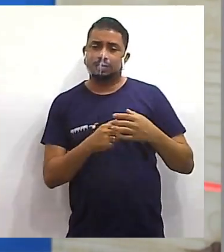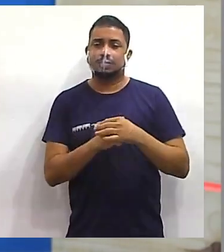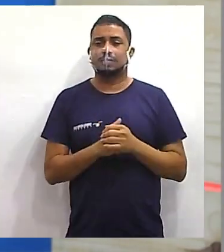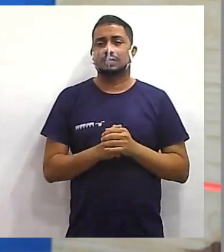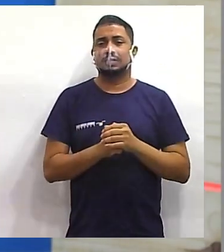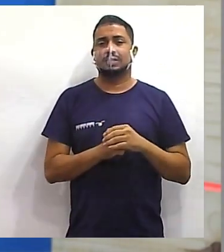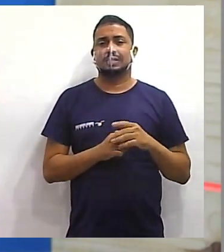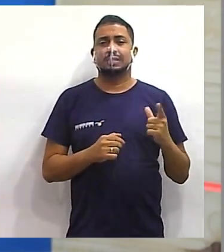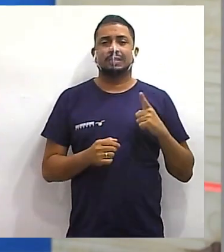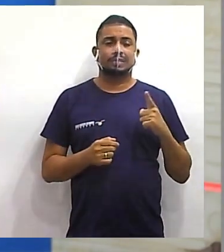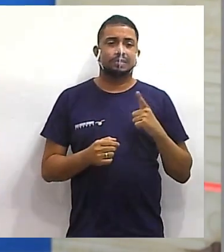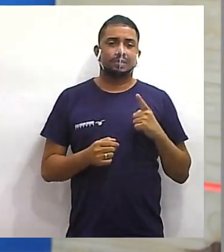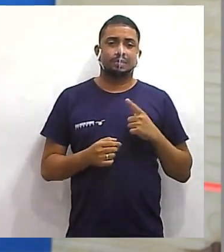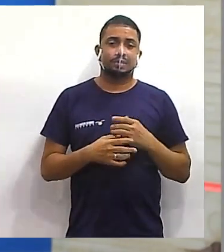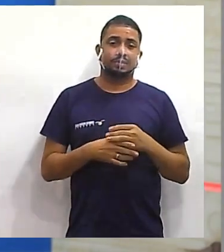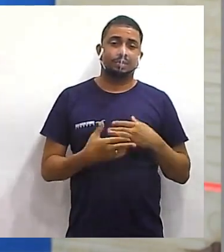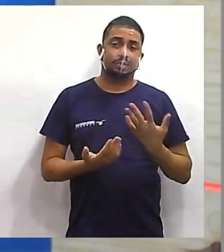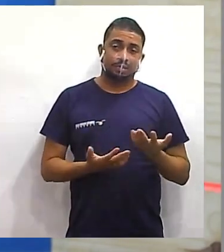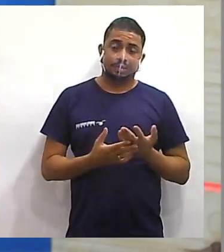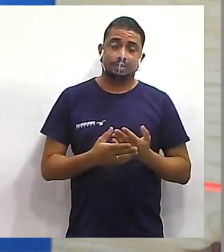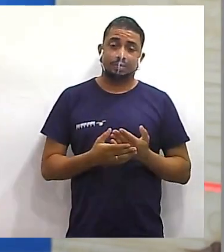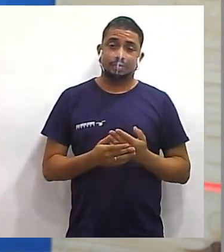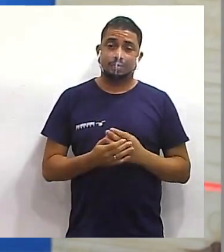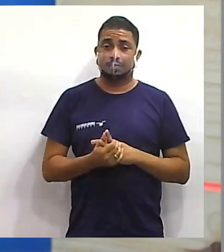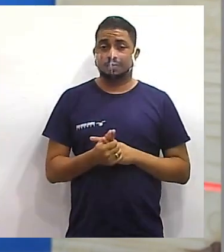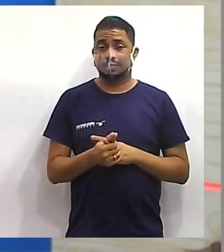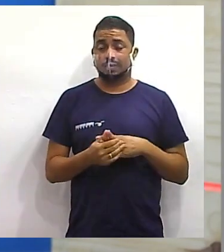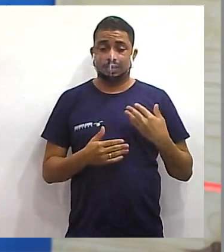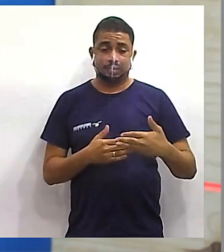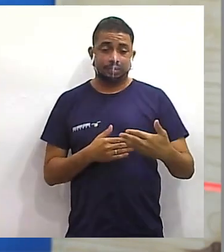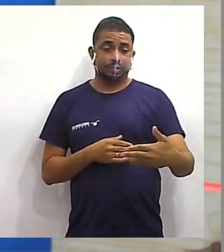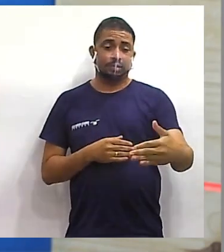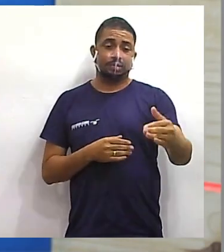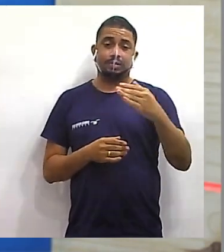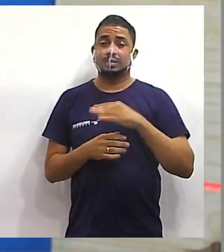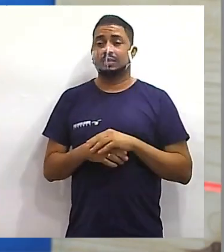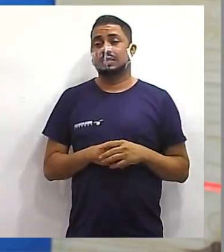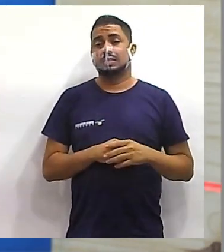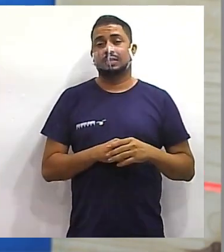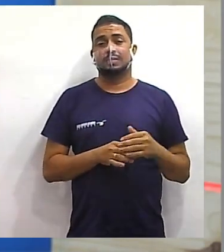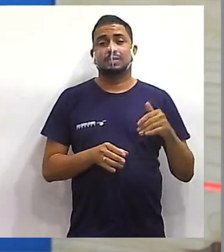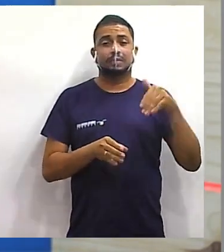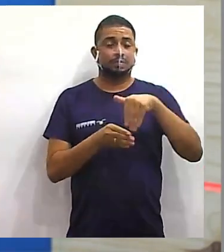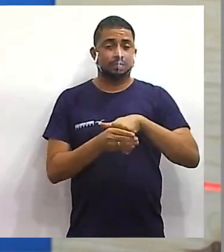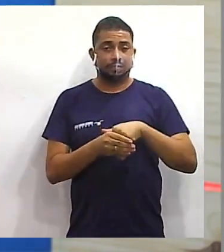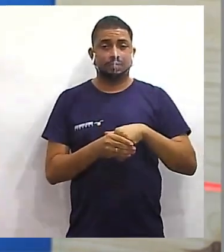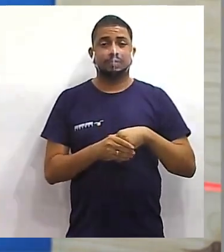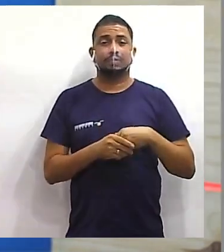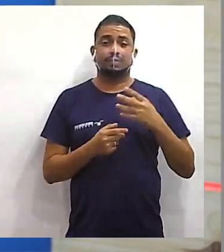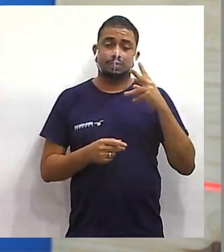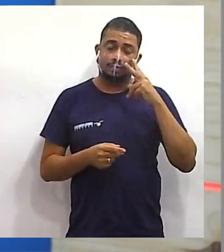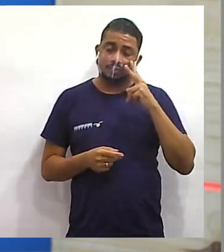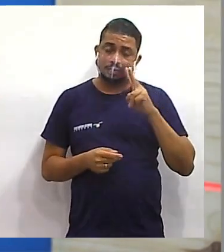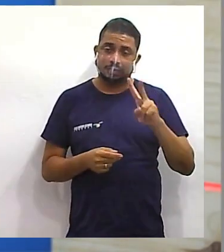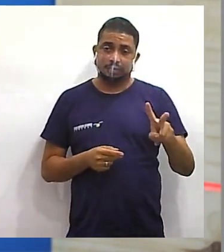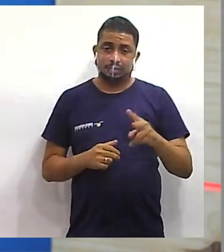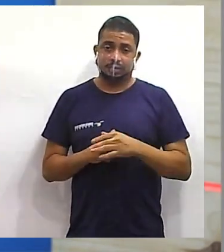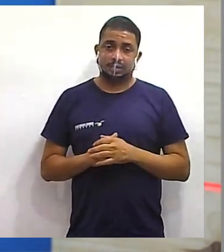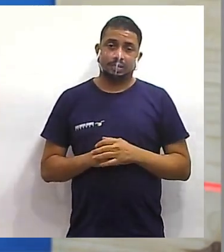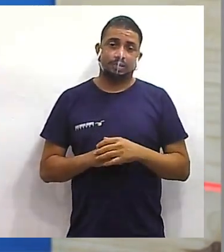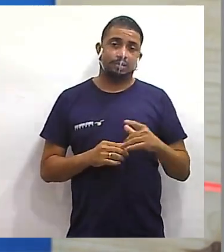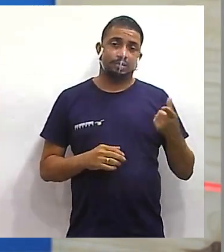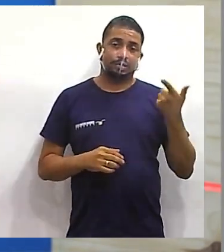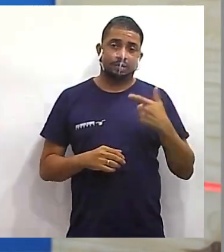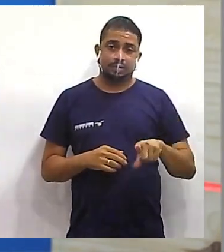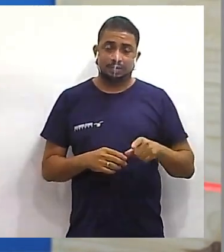daquela realidade. E mais adiante, na redemocratização, a gente vê eles atuarem de